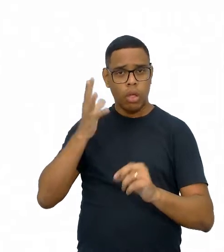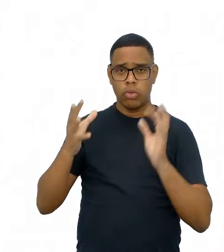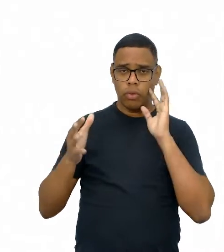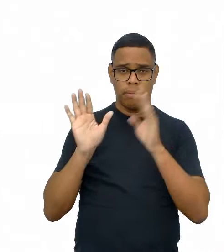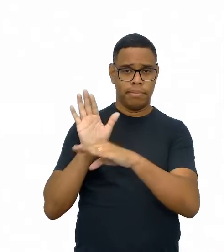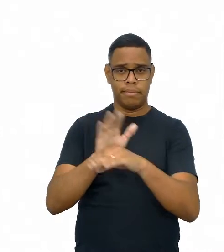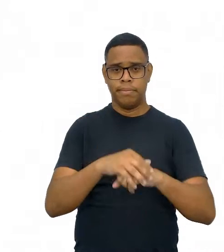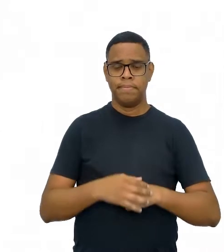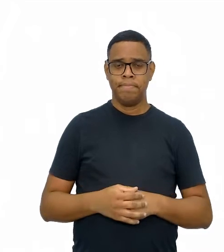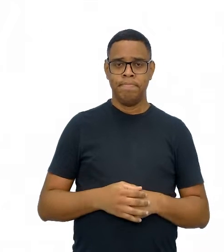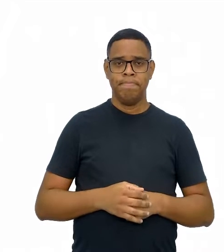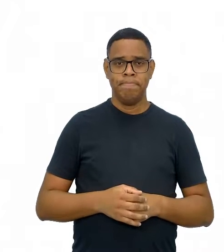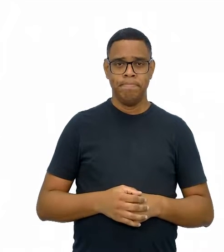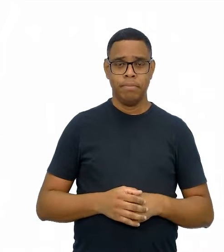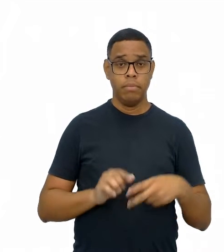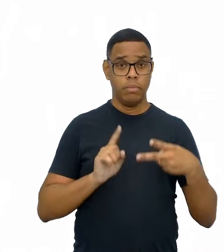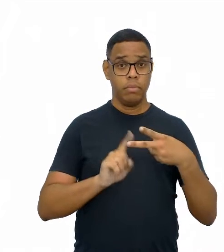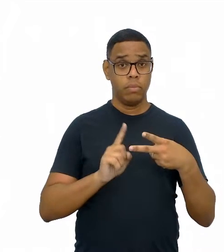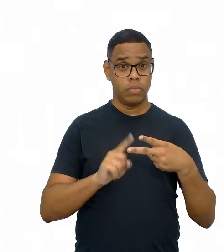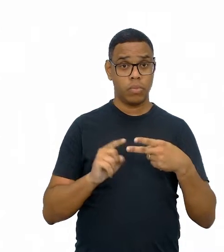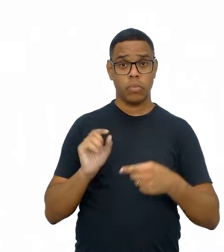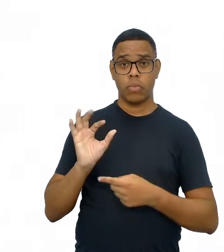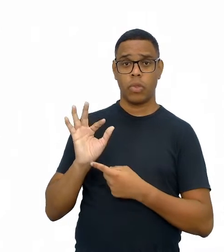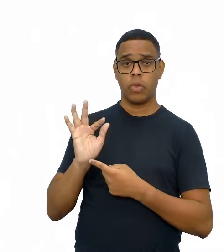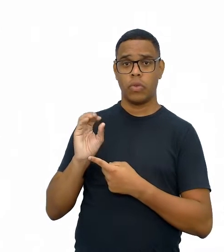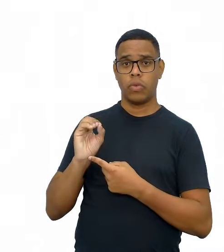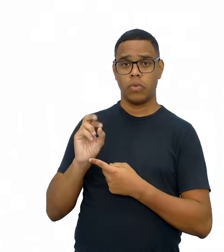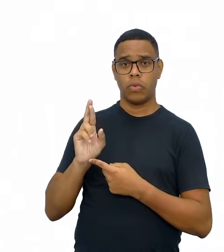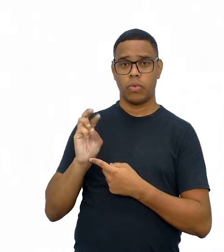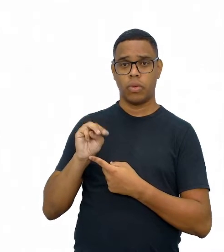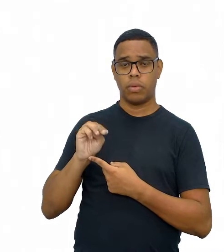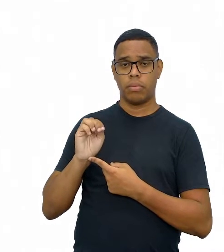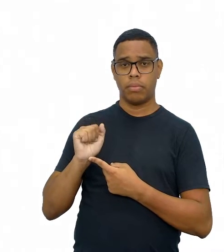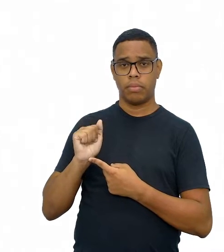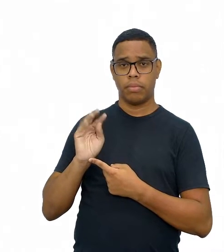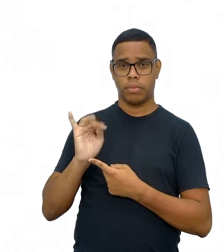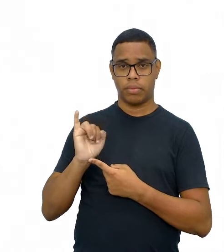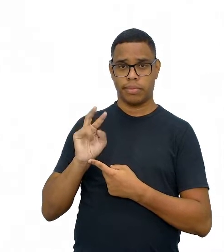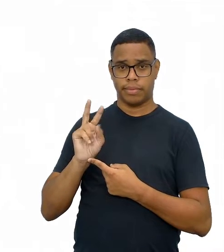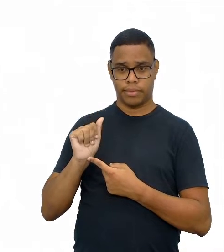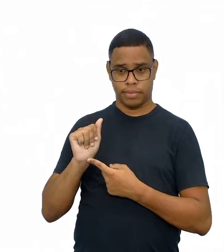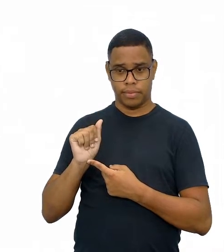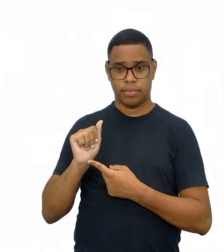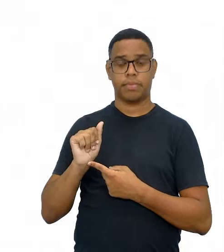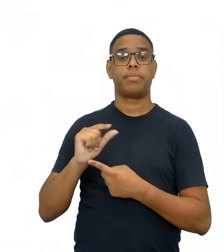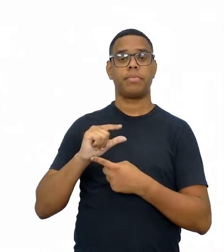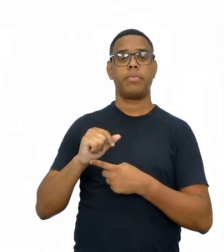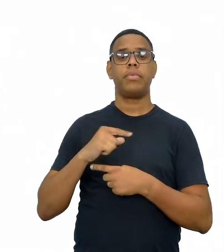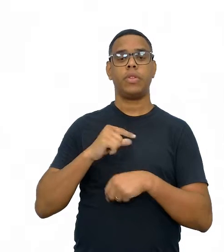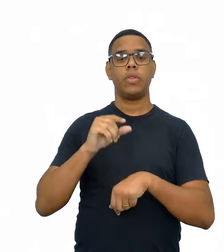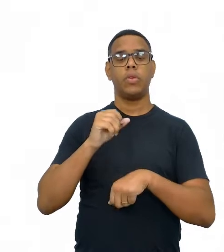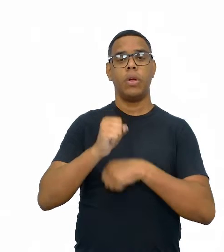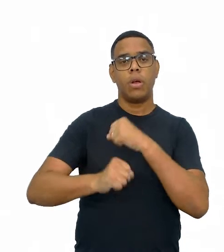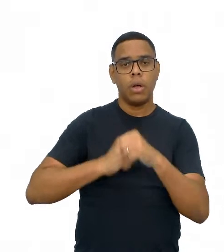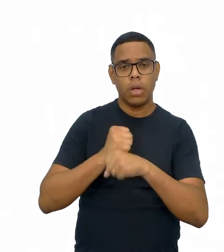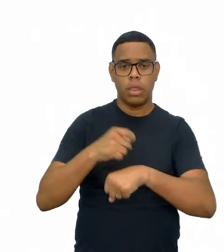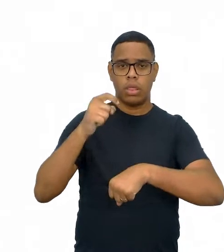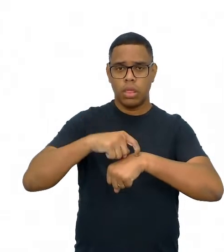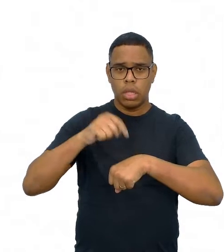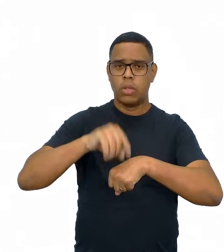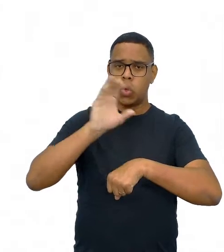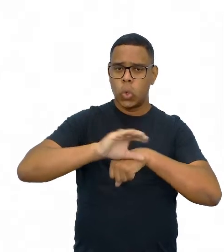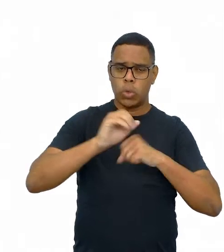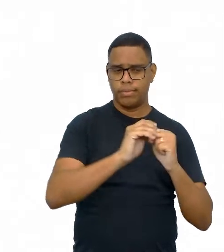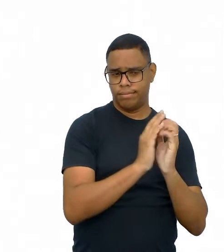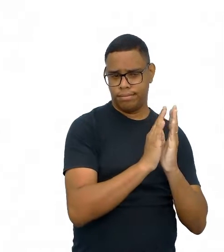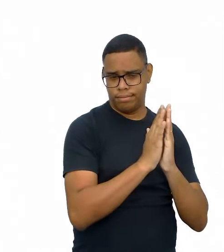saná-los. Em segundo, temos a avaliação formativa. É realizada durante todo o decorrer do período